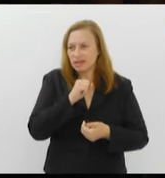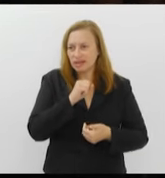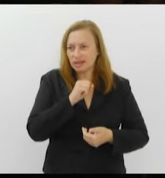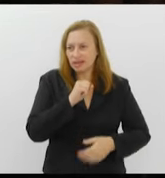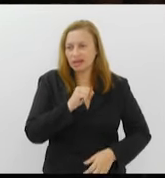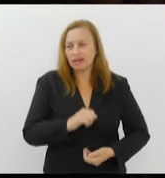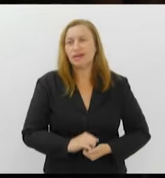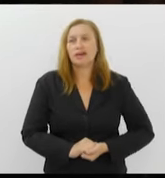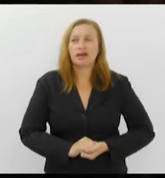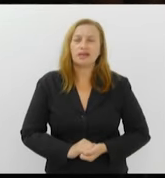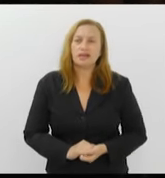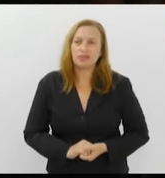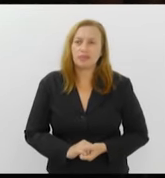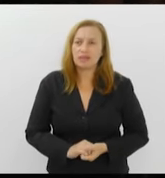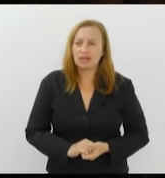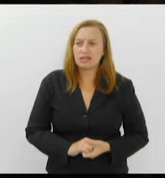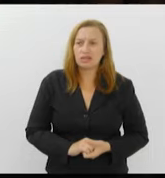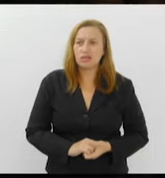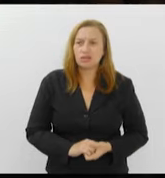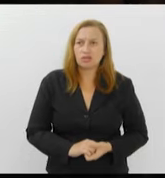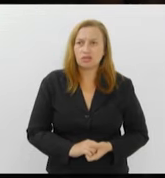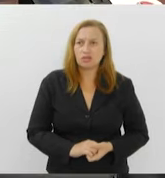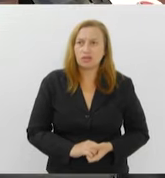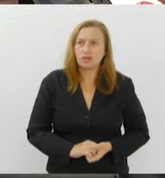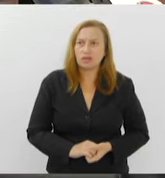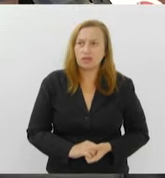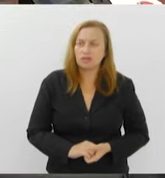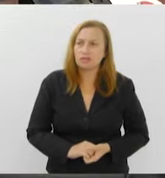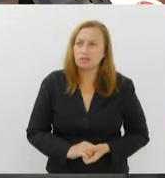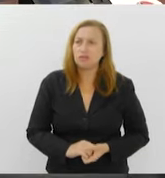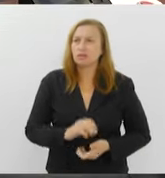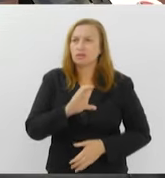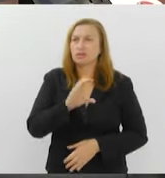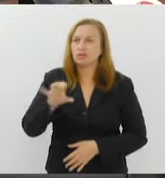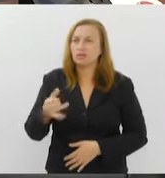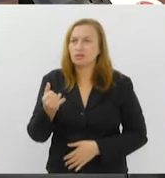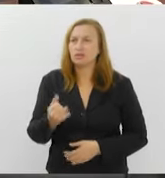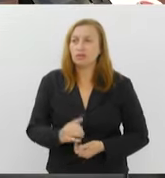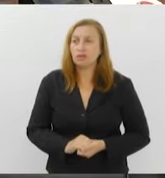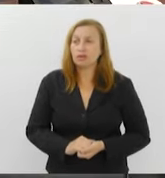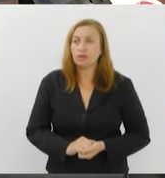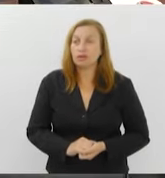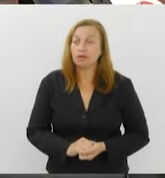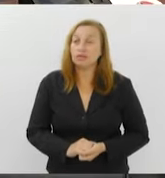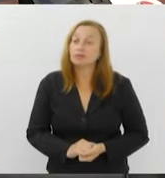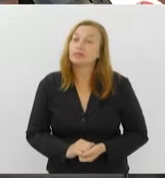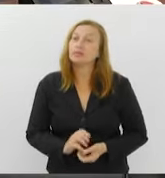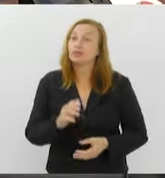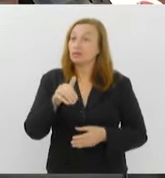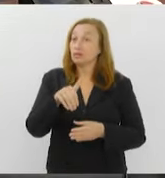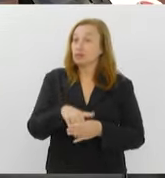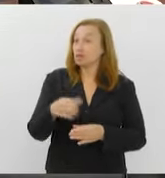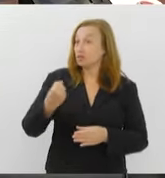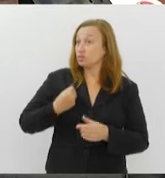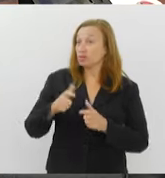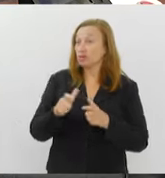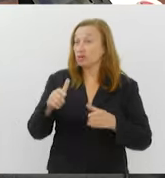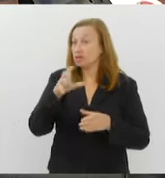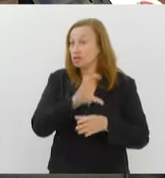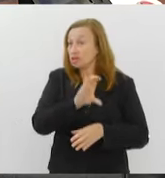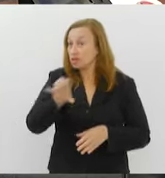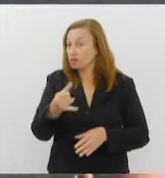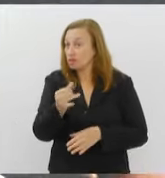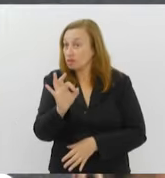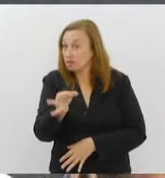eu próprio levantei essa questão na CCJ, depois com apoio seu, e foi votado por unanimidade na CCJ